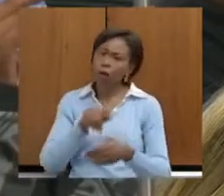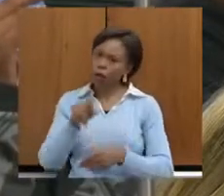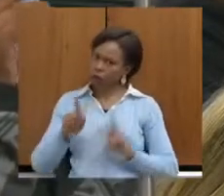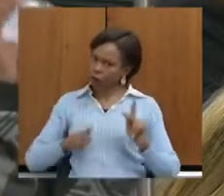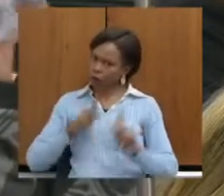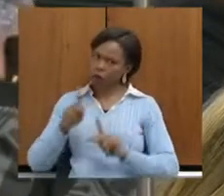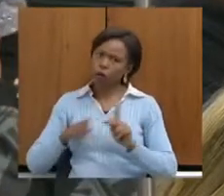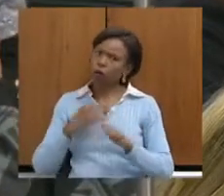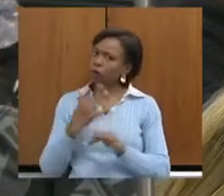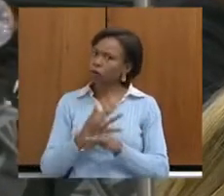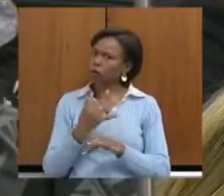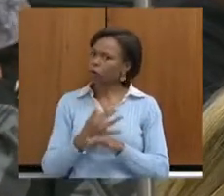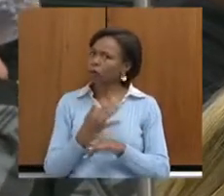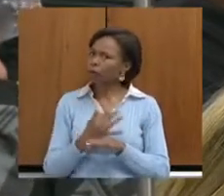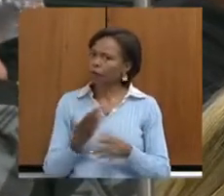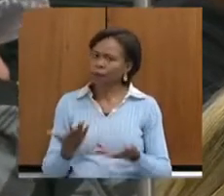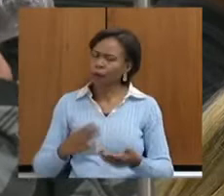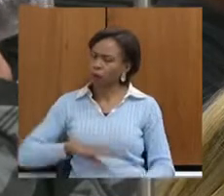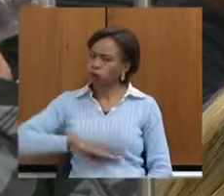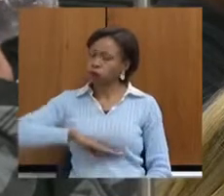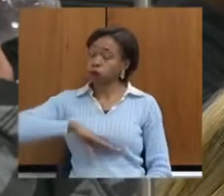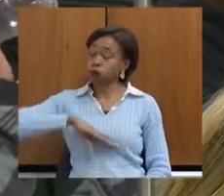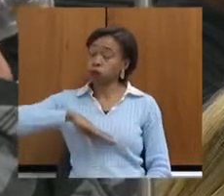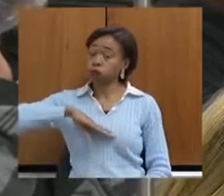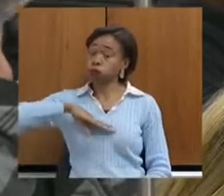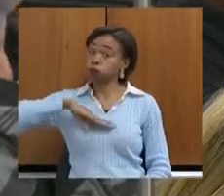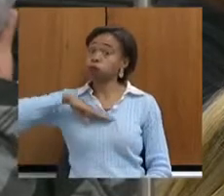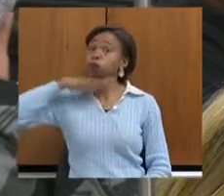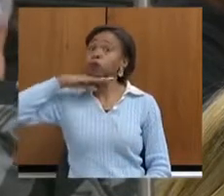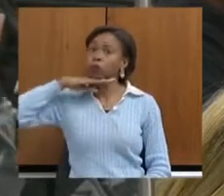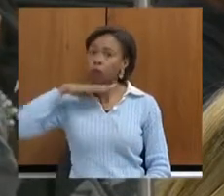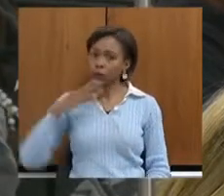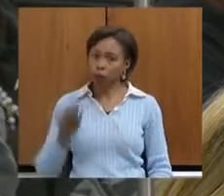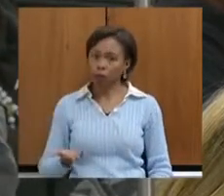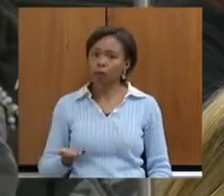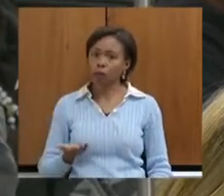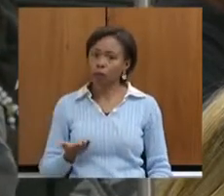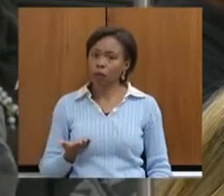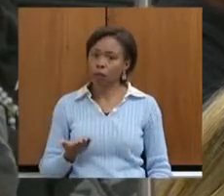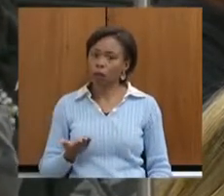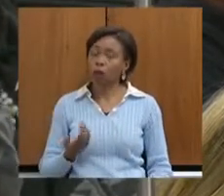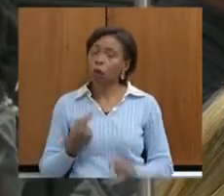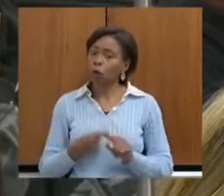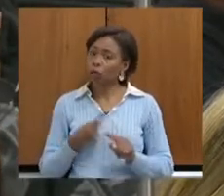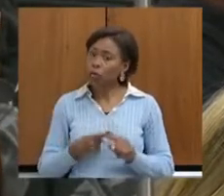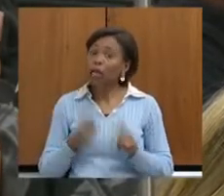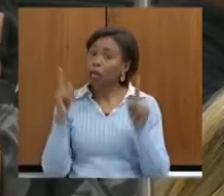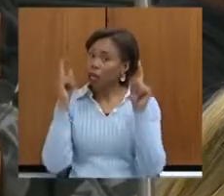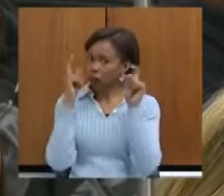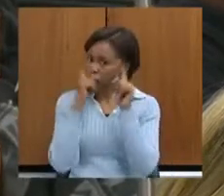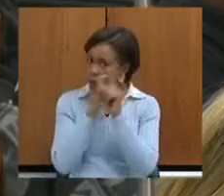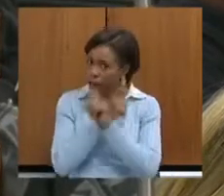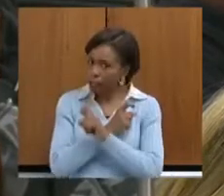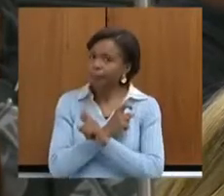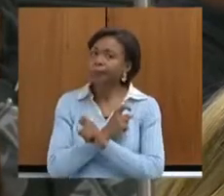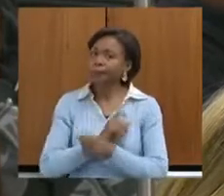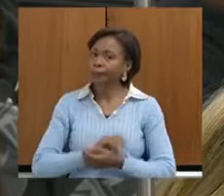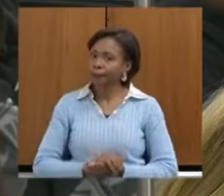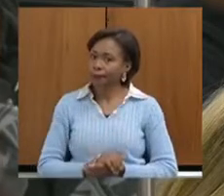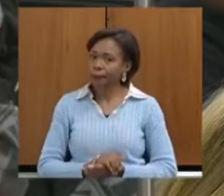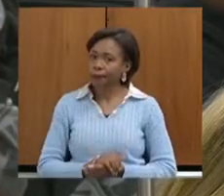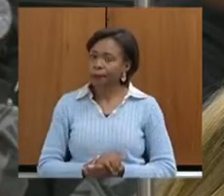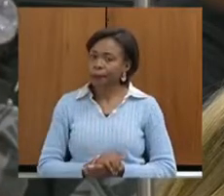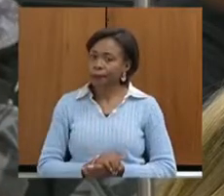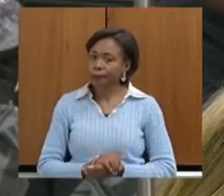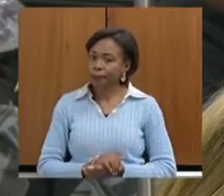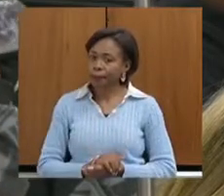que eu já não vai mais vai vai perder o jeito porque é duro você saber que você tá